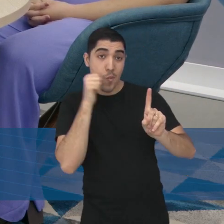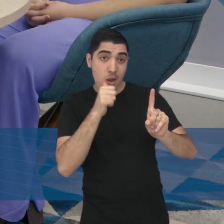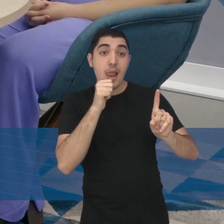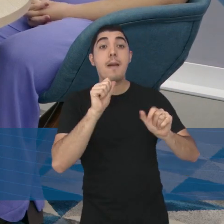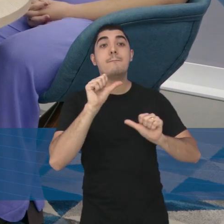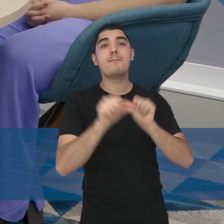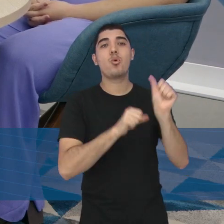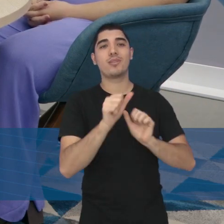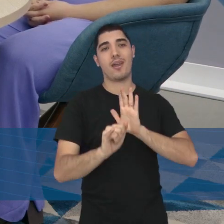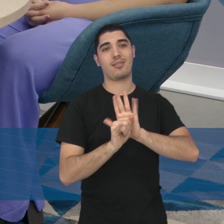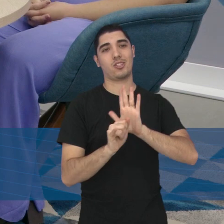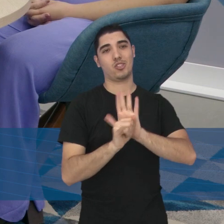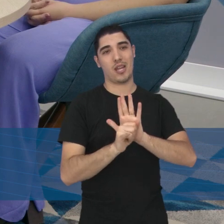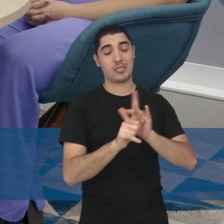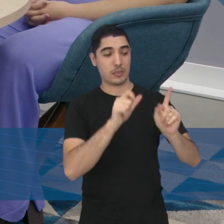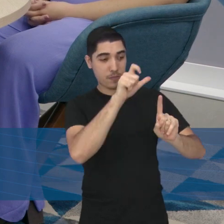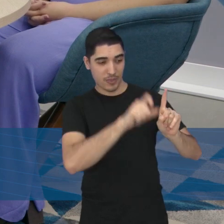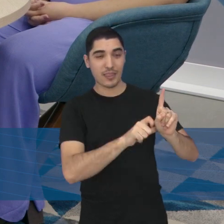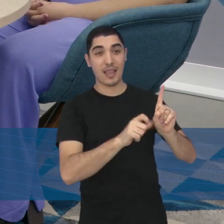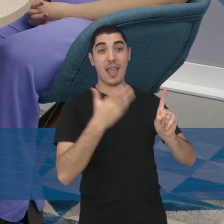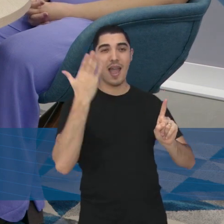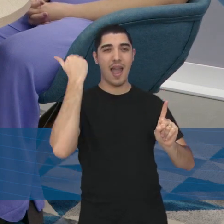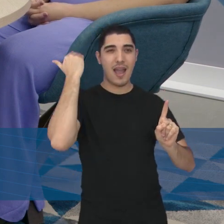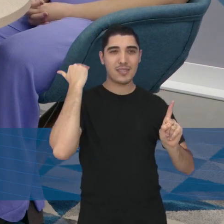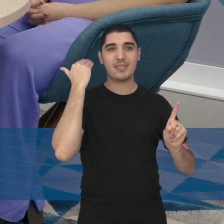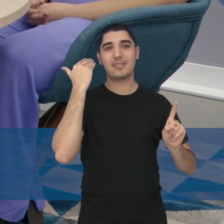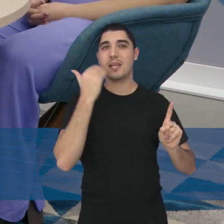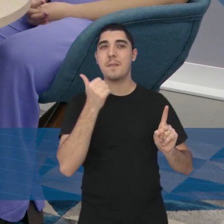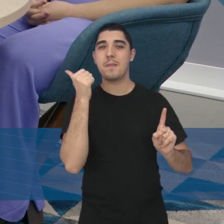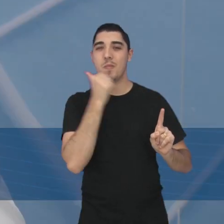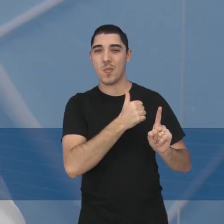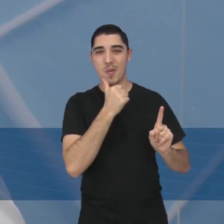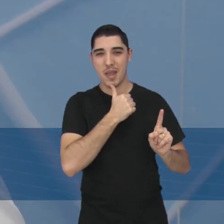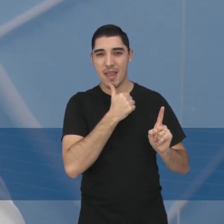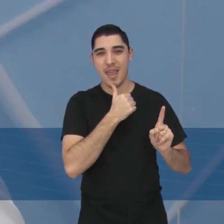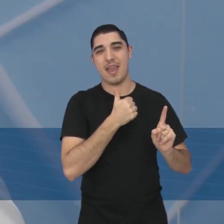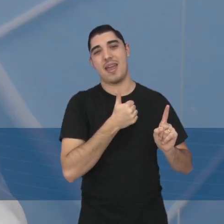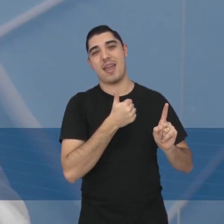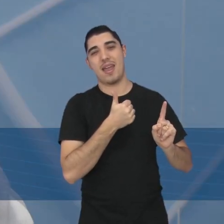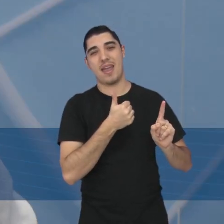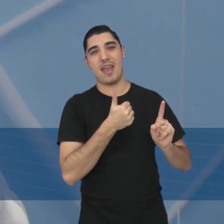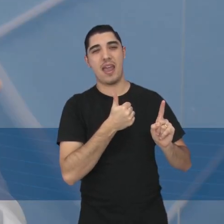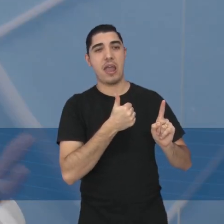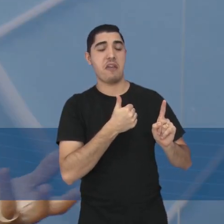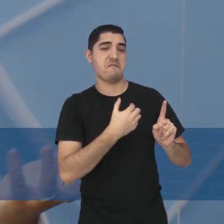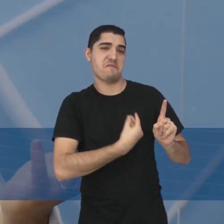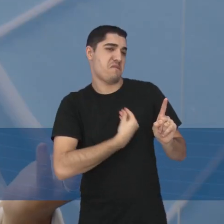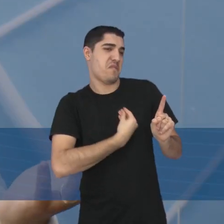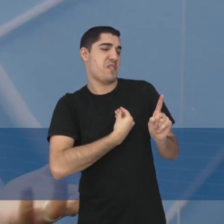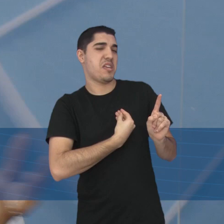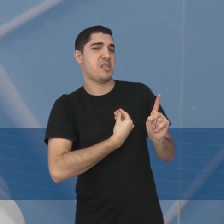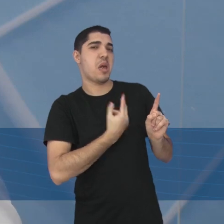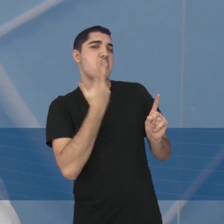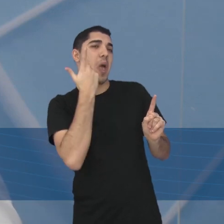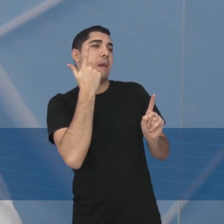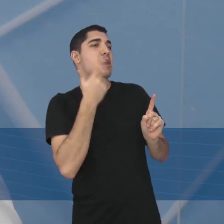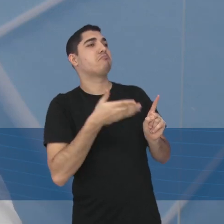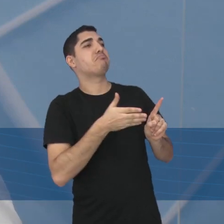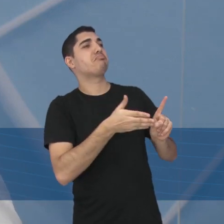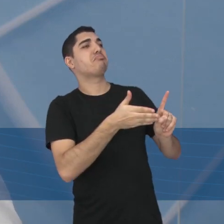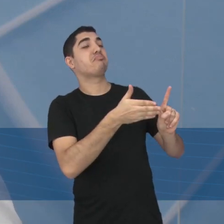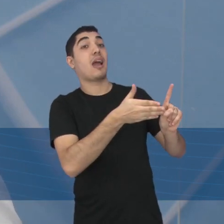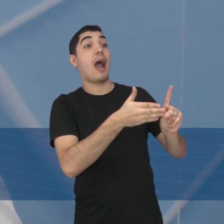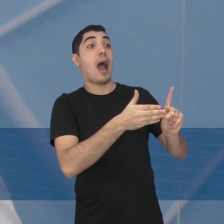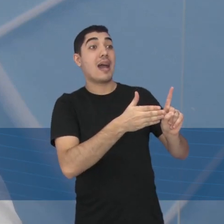de identidade, ela deixa, né, de ser uma mulher aí com, como diz, seguindo a vida dela para cuidar de